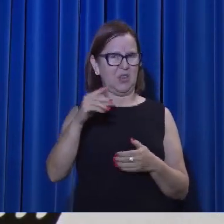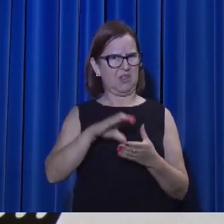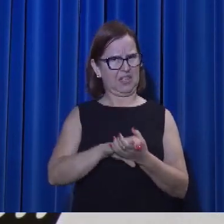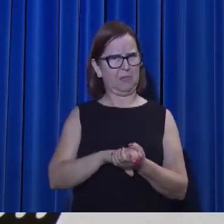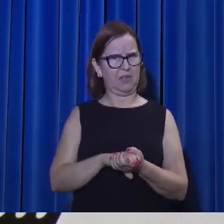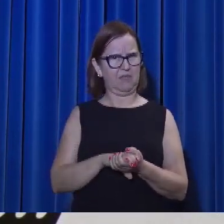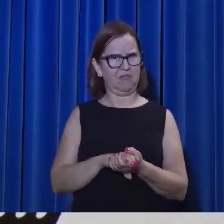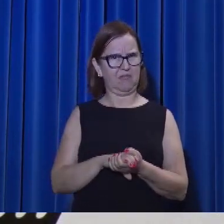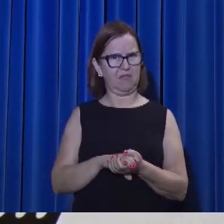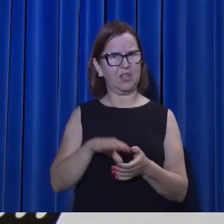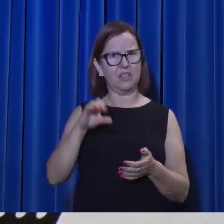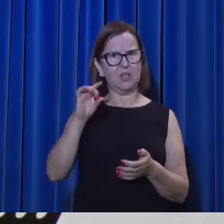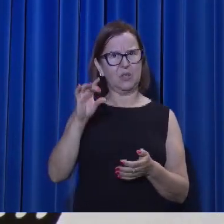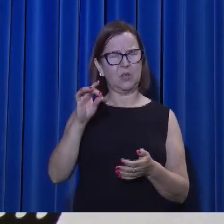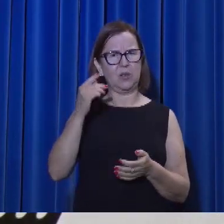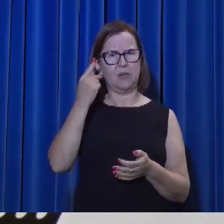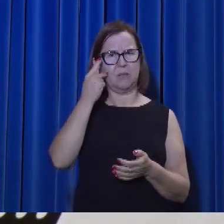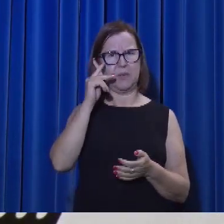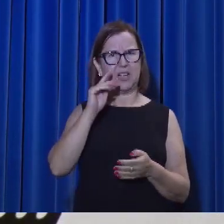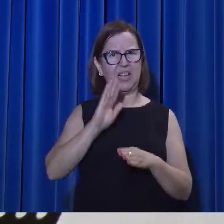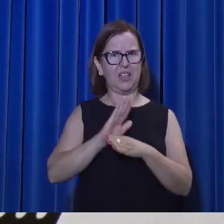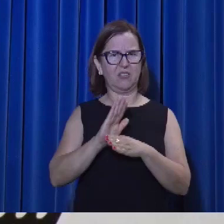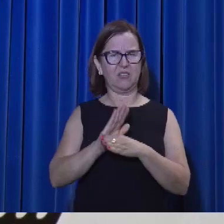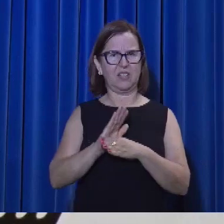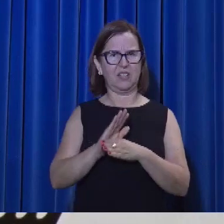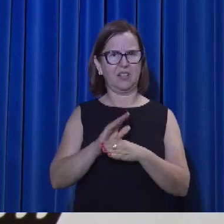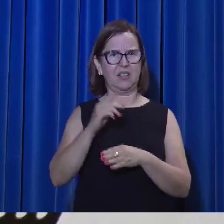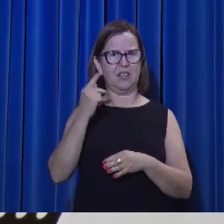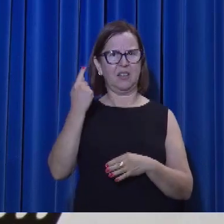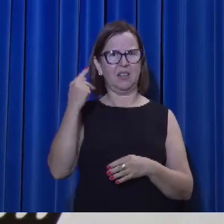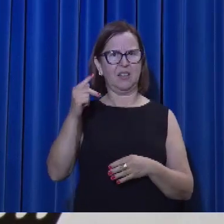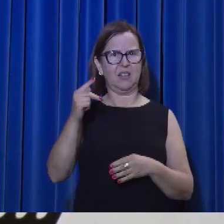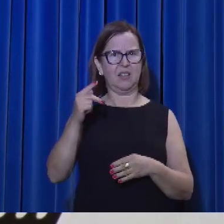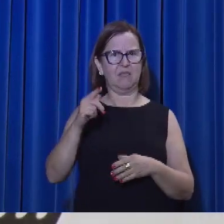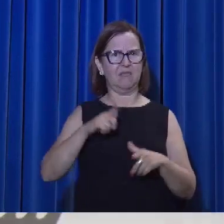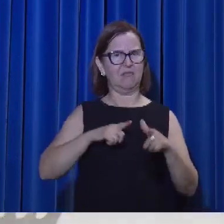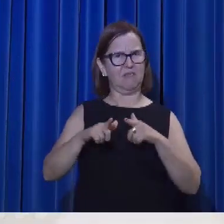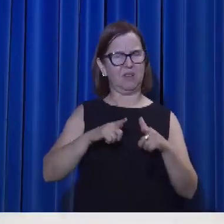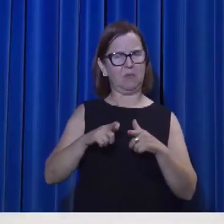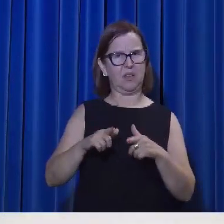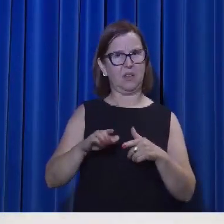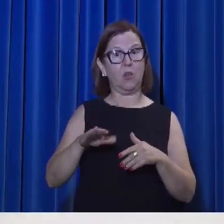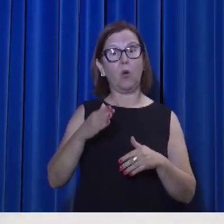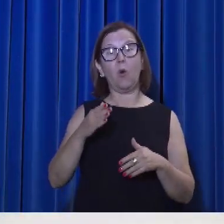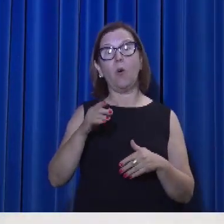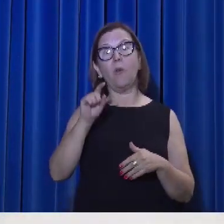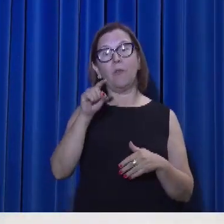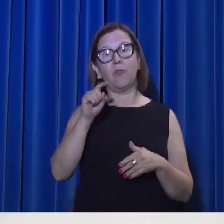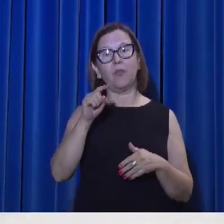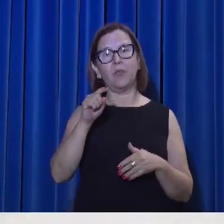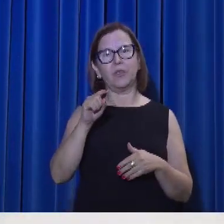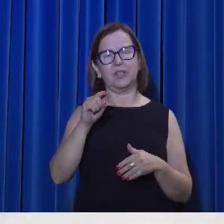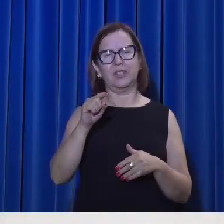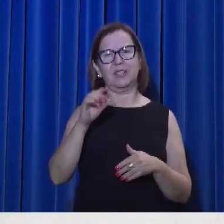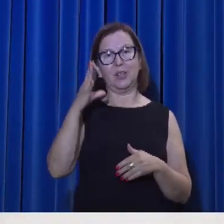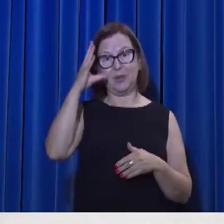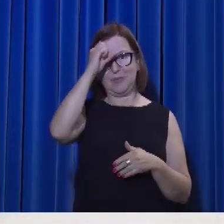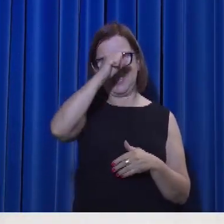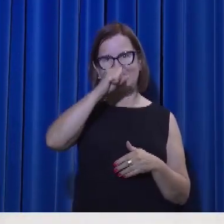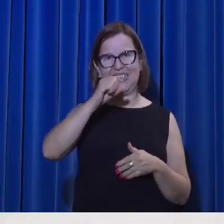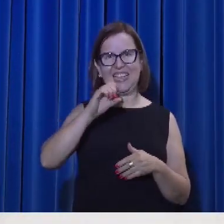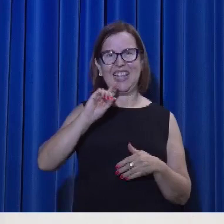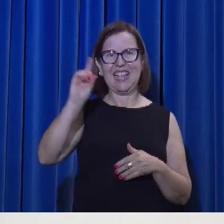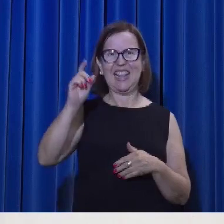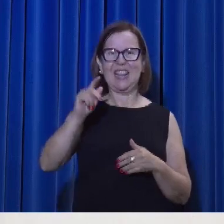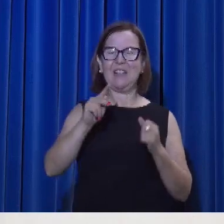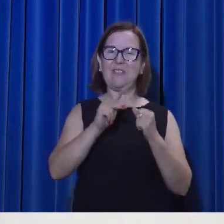Ele está aqui só para te ajudar com o teu negócio, com o teu emprego? Ou você entende que Ele é o Verbo de Deus que veio